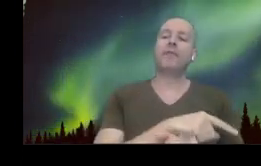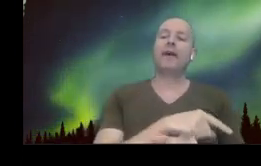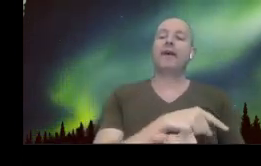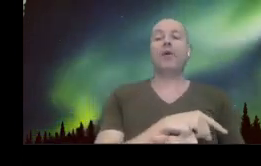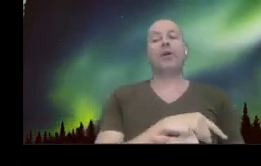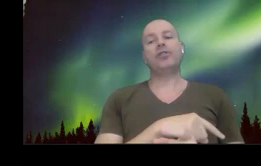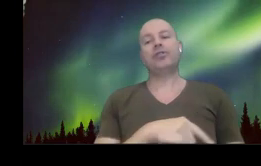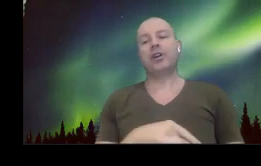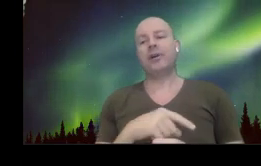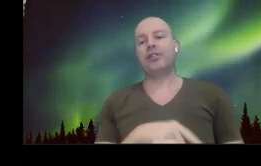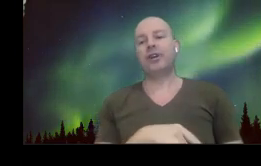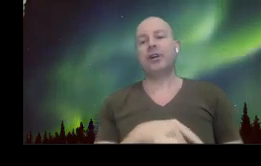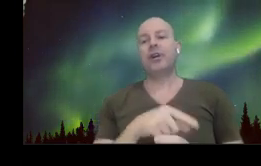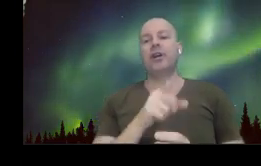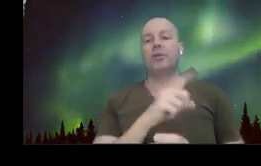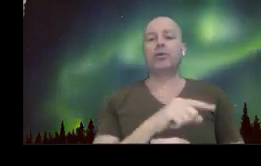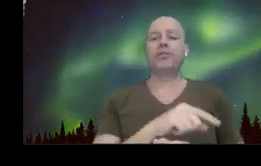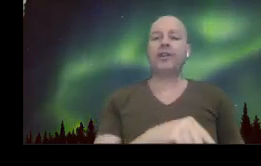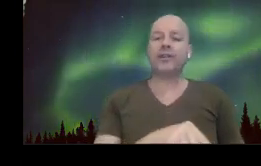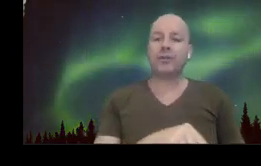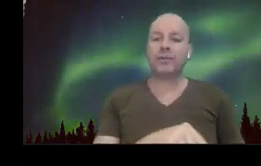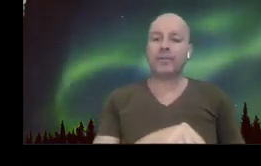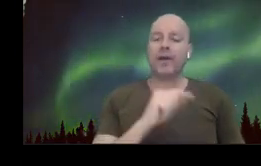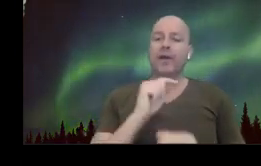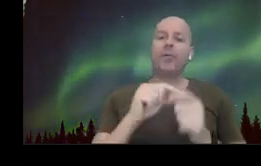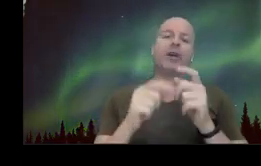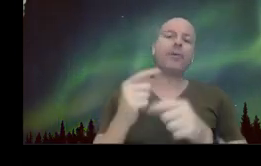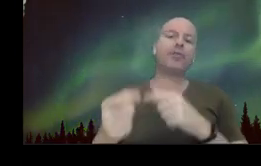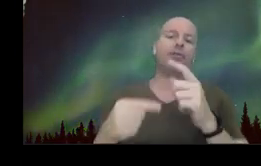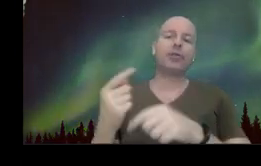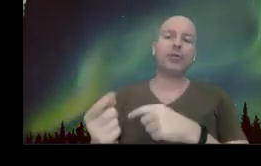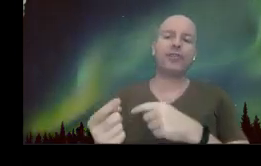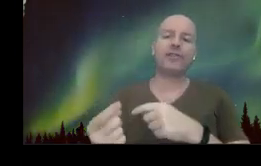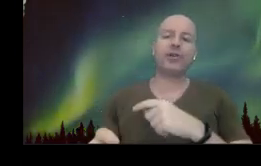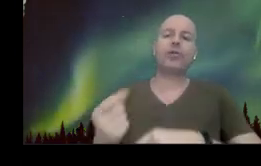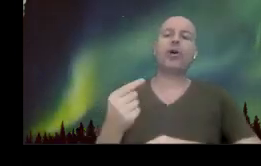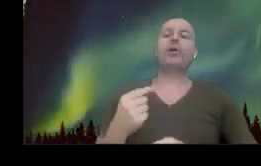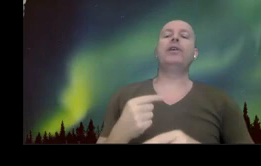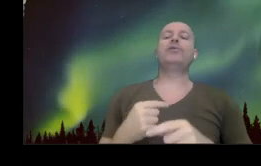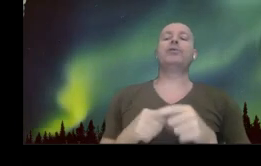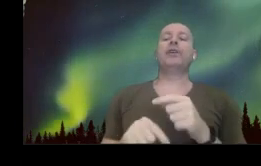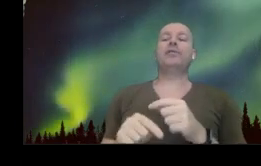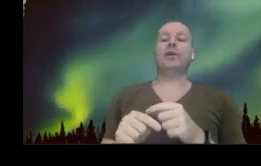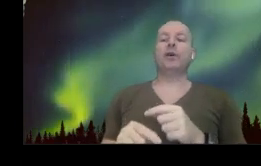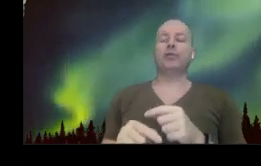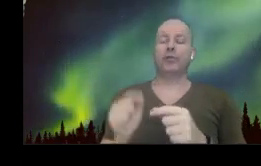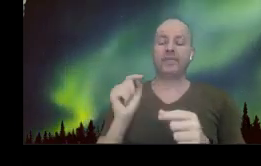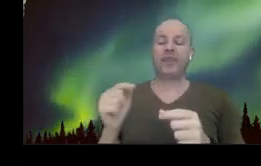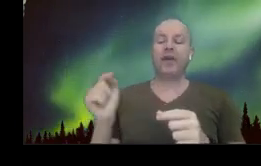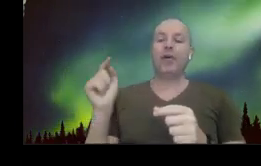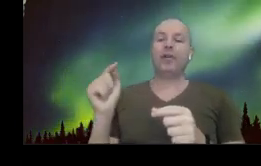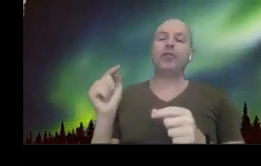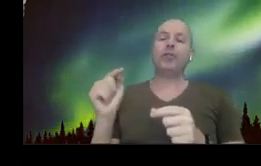rio, que é o que a gente chama de eutrofização. Como é que é o processo de eutrofização e qual é o risco desse